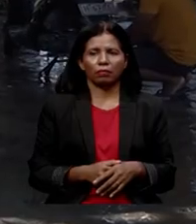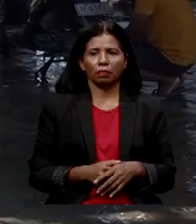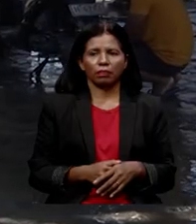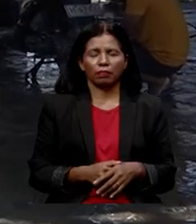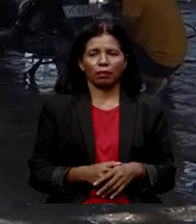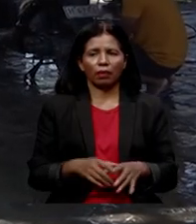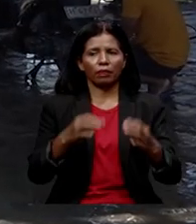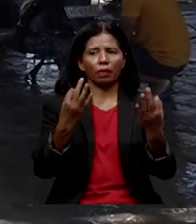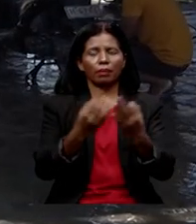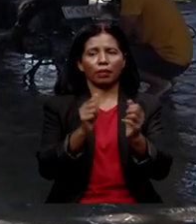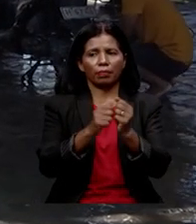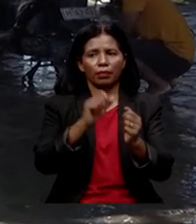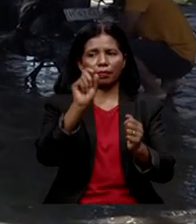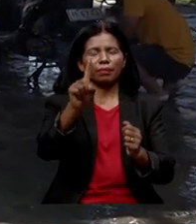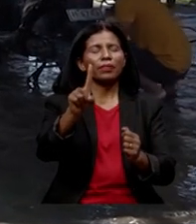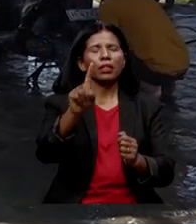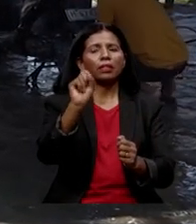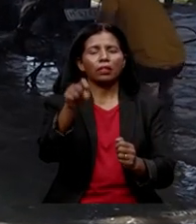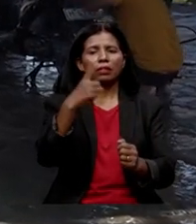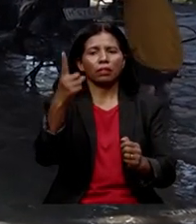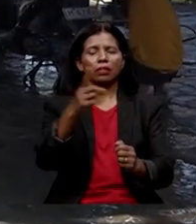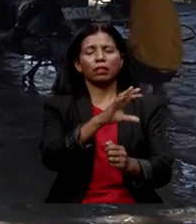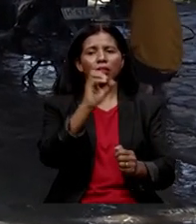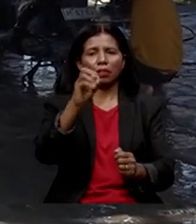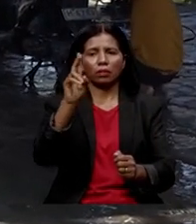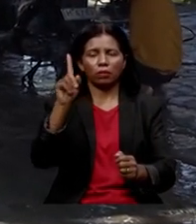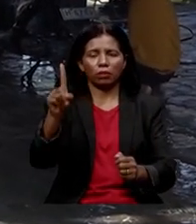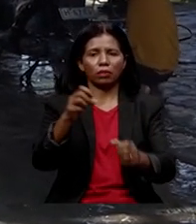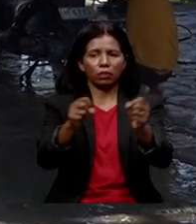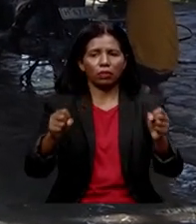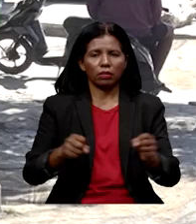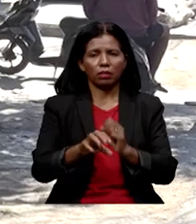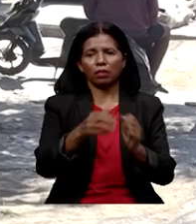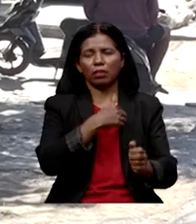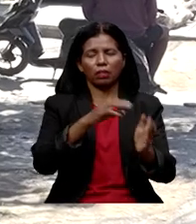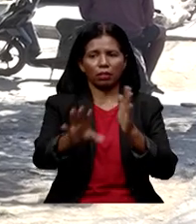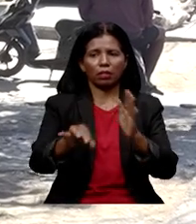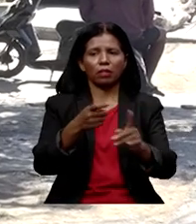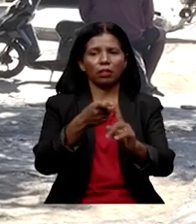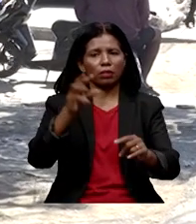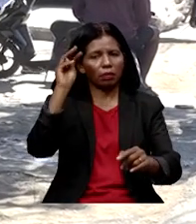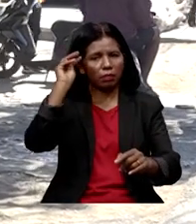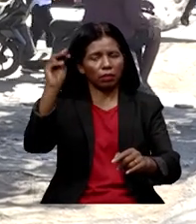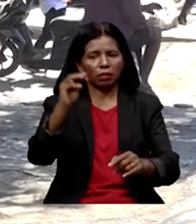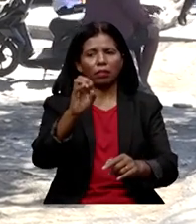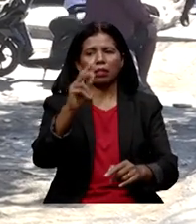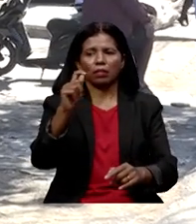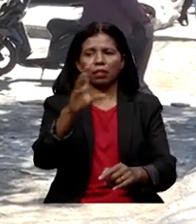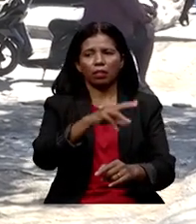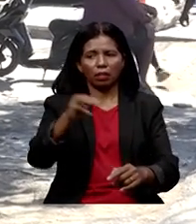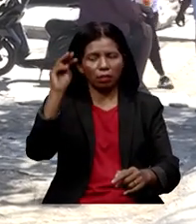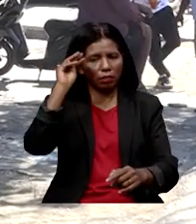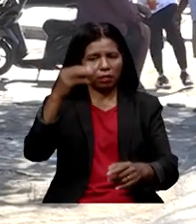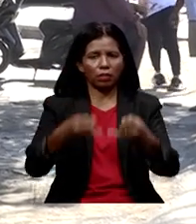Uma caixa no Recinida e aldeia 01 Suco Caicoli se dá que reta na aproximação russo Ministério Interior no Ministério